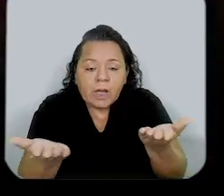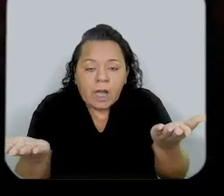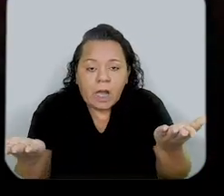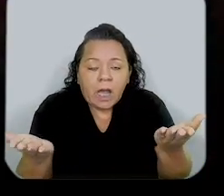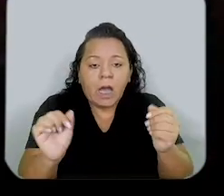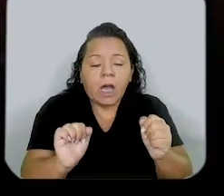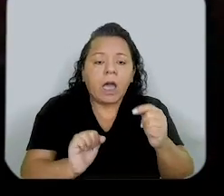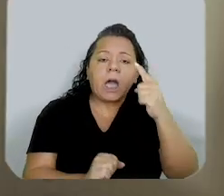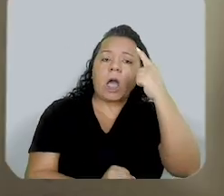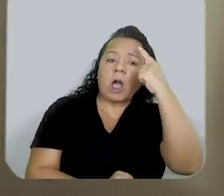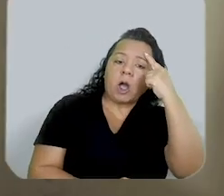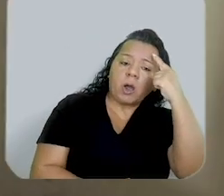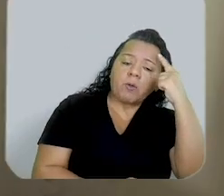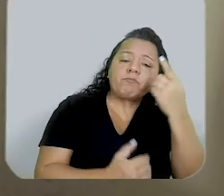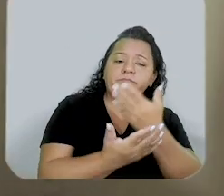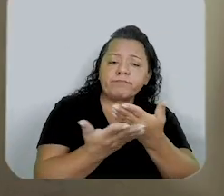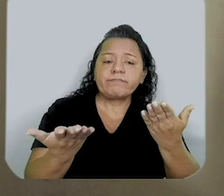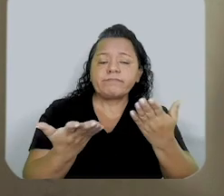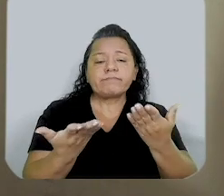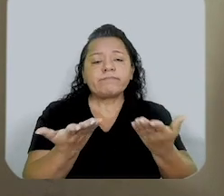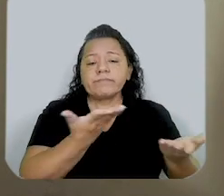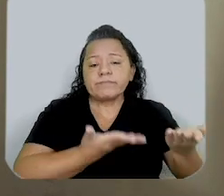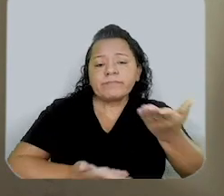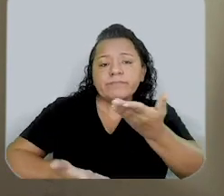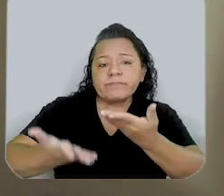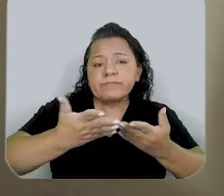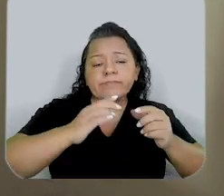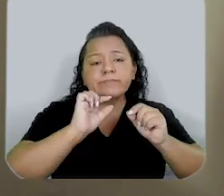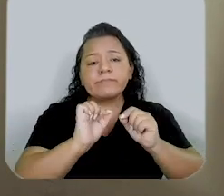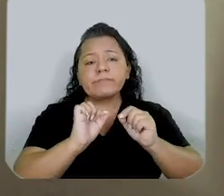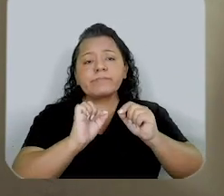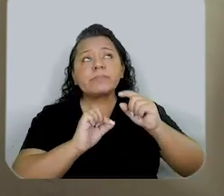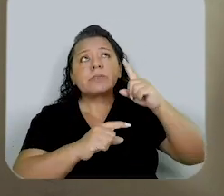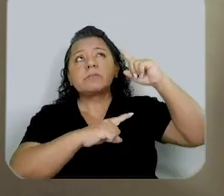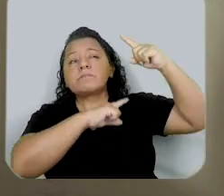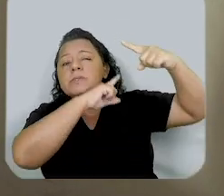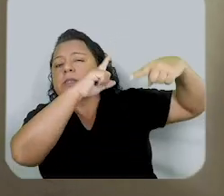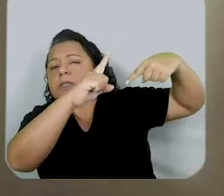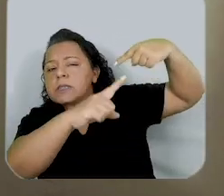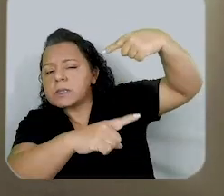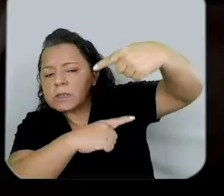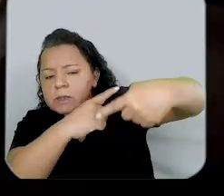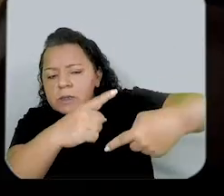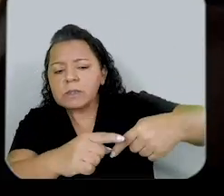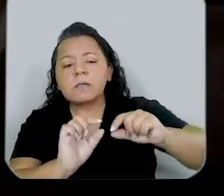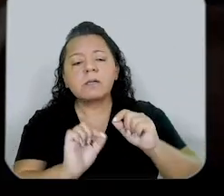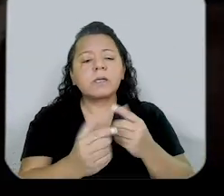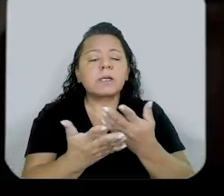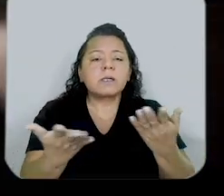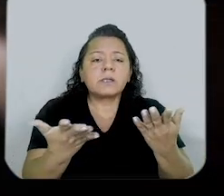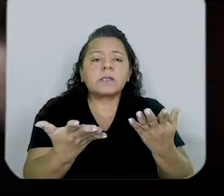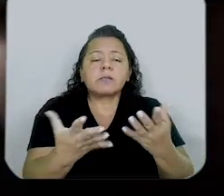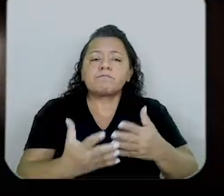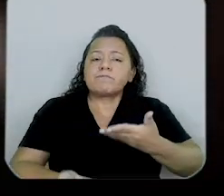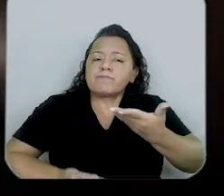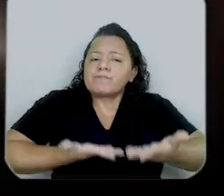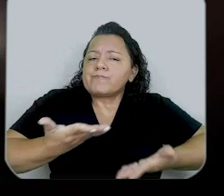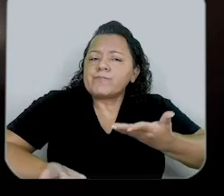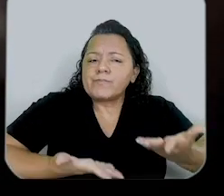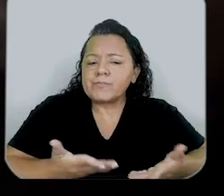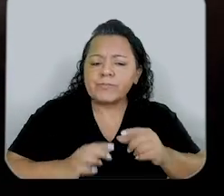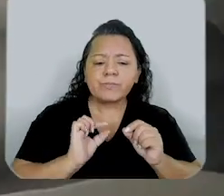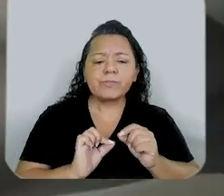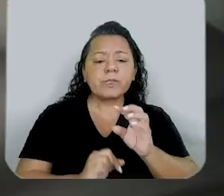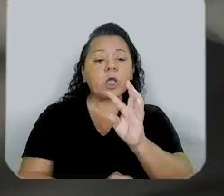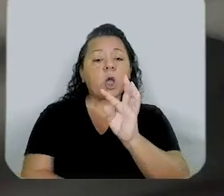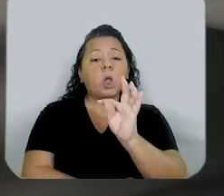Então assim, tem uma energia ancestral muito grande num prato que é feito com tucupi, assim, na minha opinião. E as pessoas sentem,